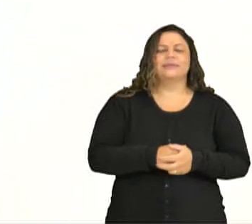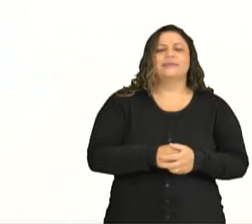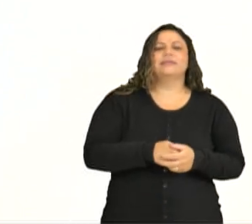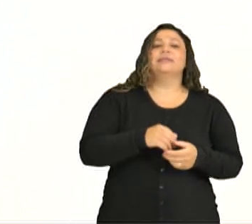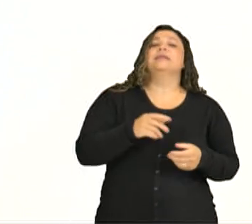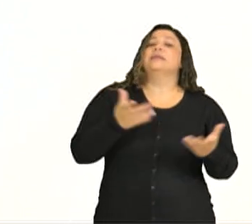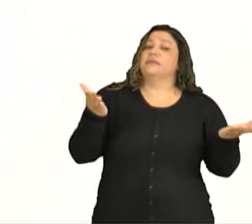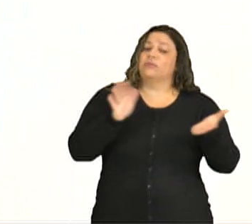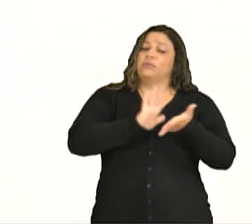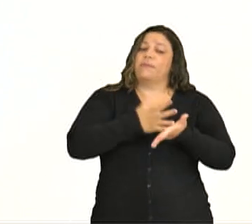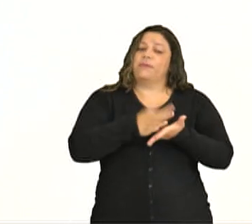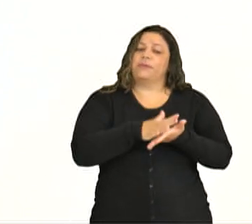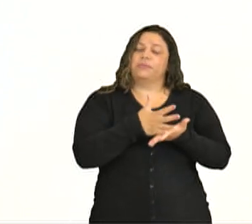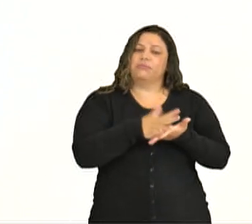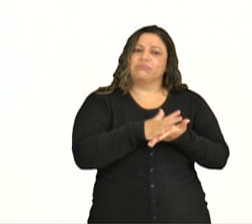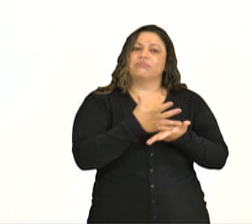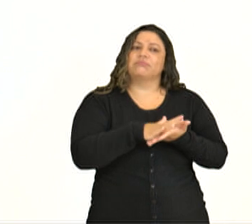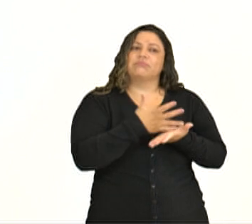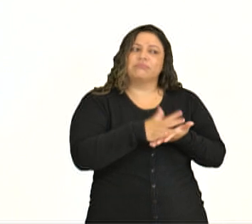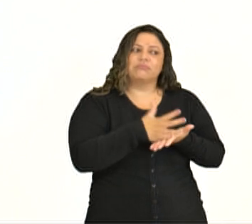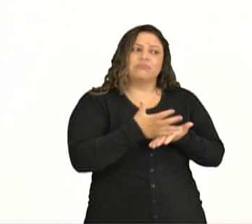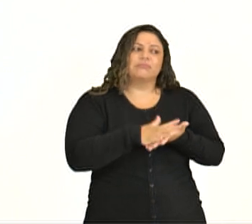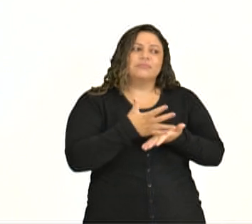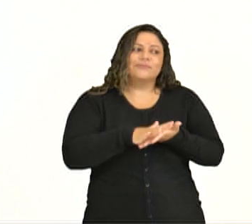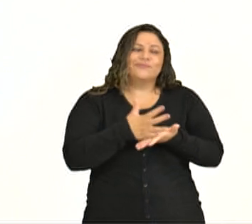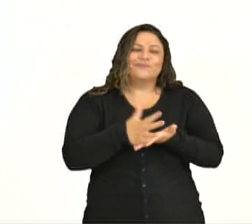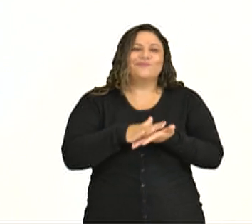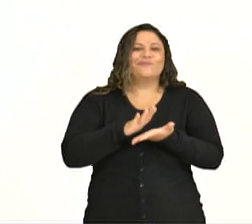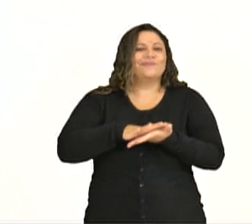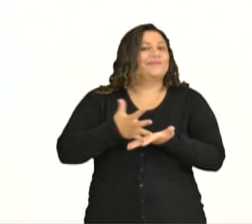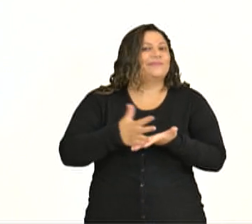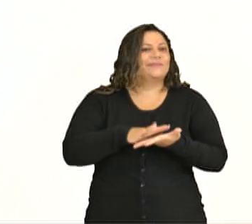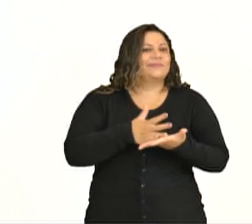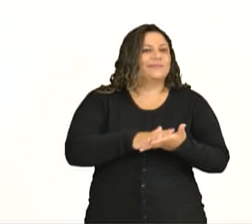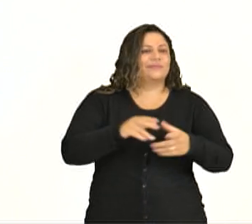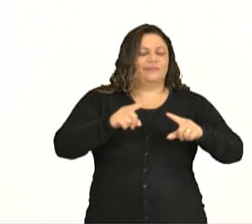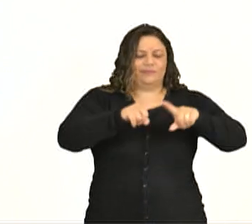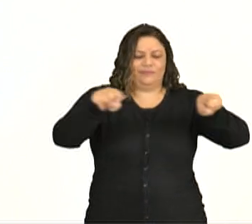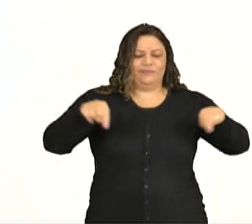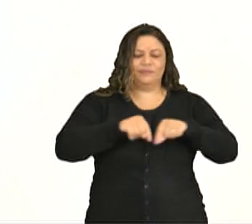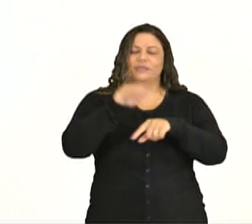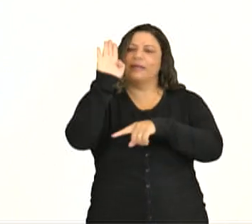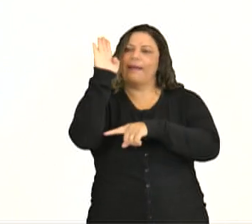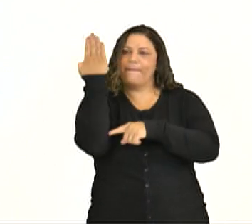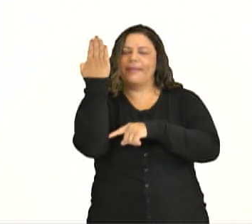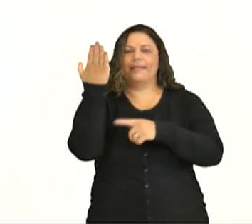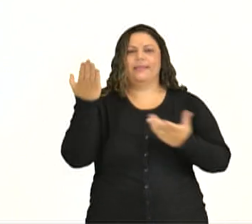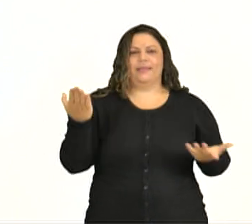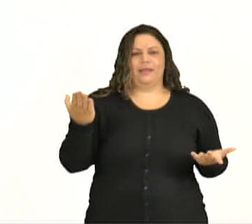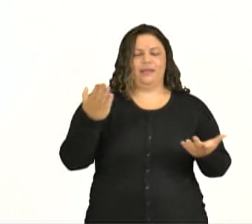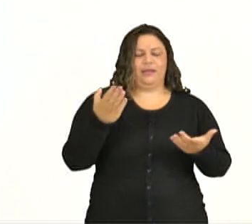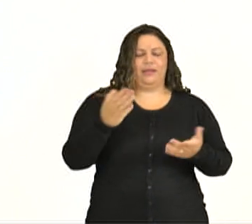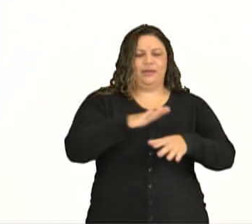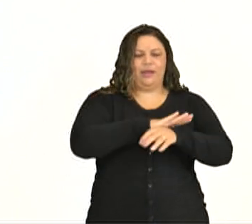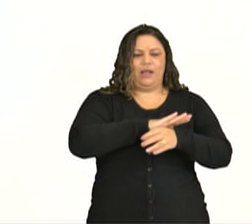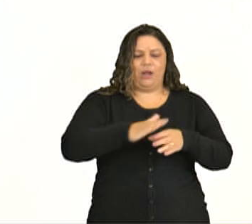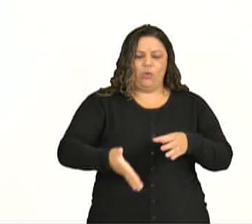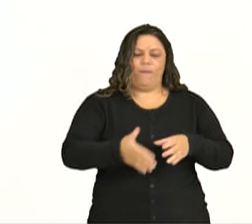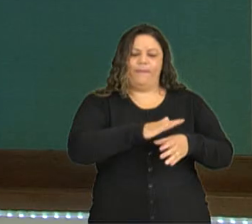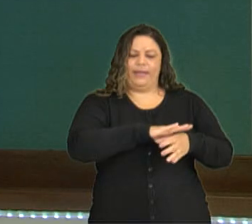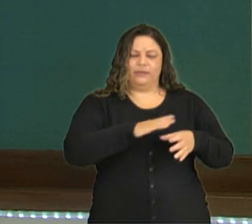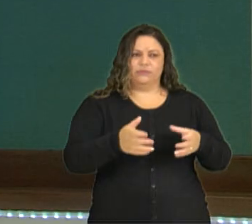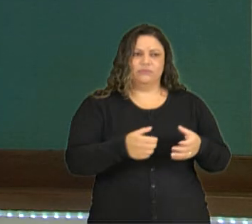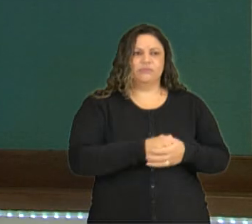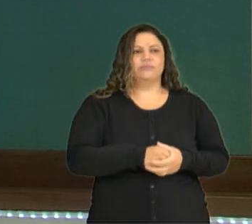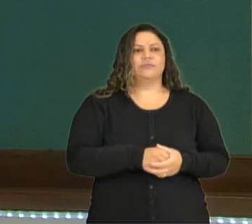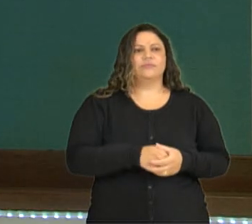pandeiro é um instrumento de percussão. Ele é um aro de madeira recoberto ou não por uma membrana, tá? Então, depende. Aqui